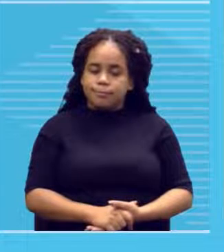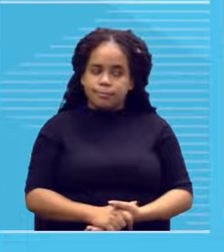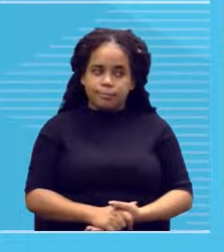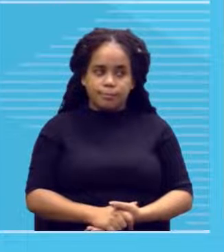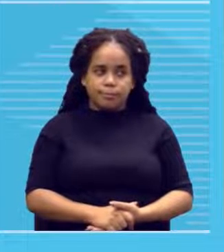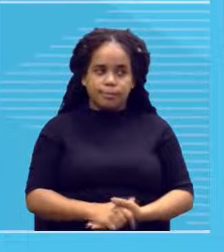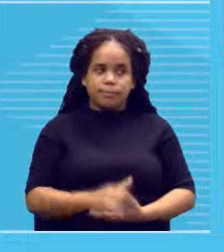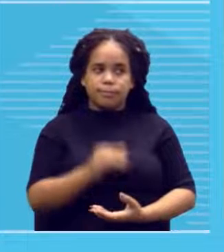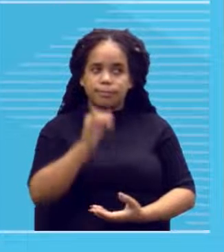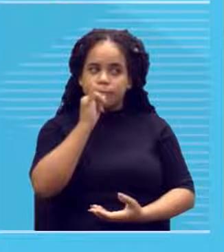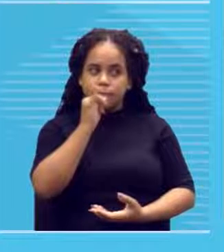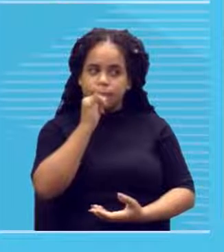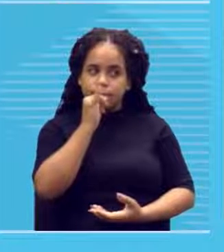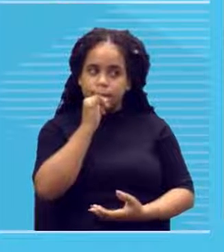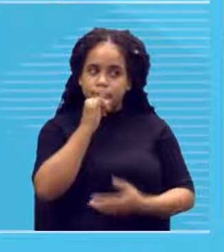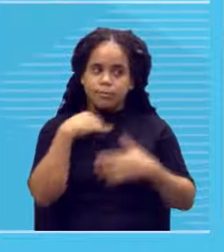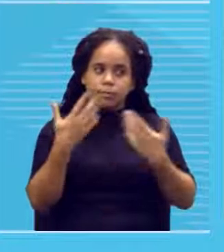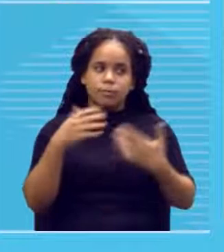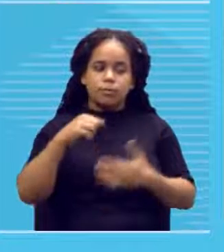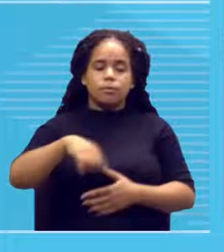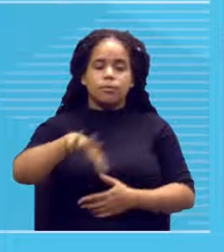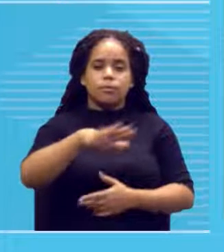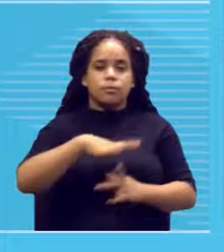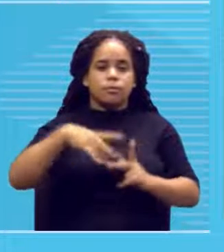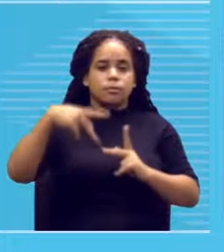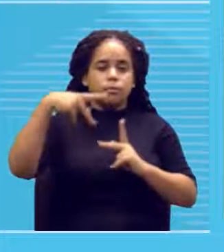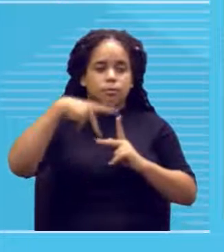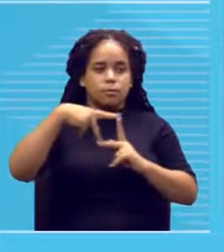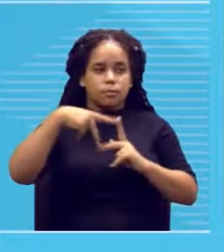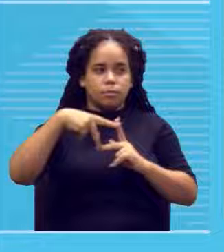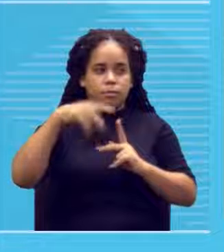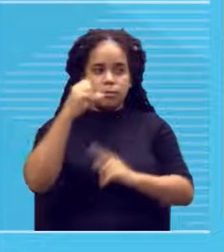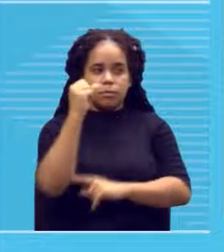exemplo qual é a área de um quadrado com 8 m de lado